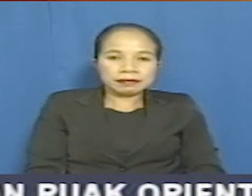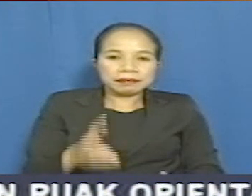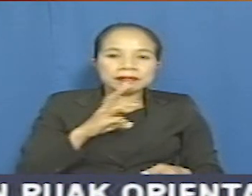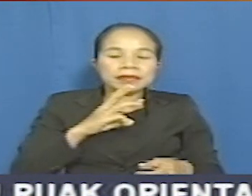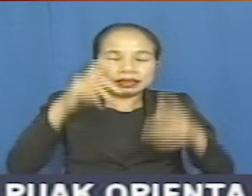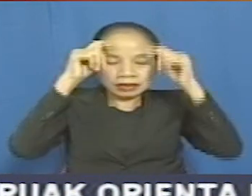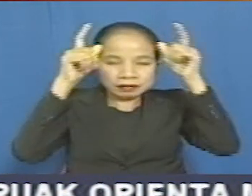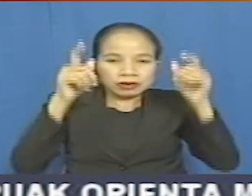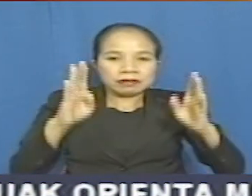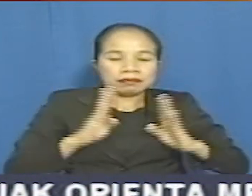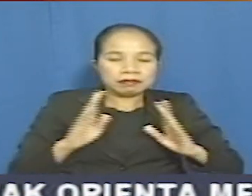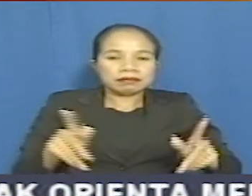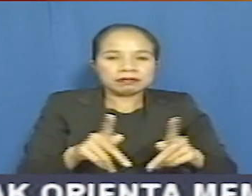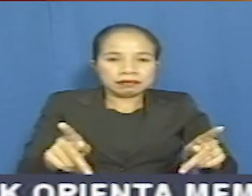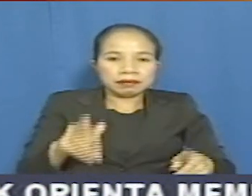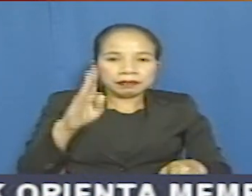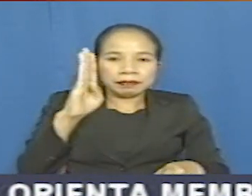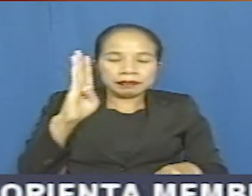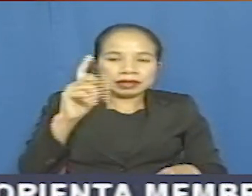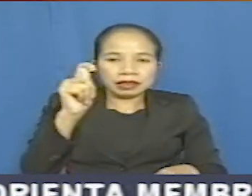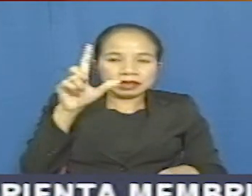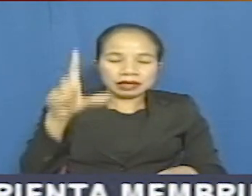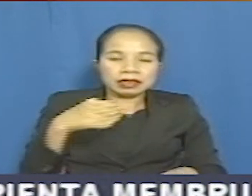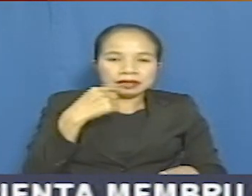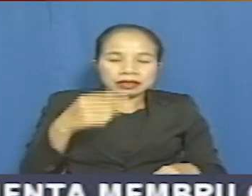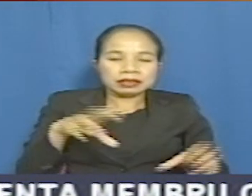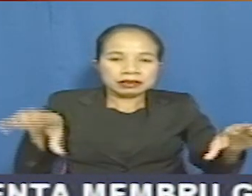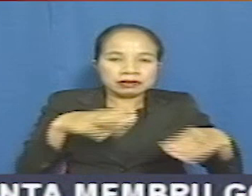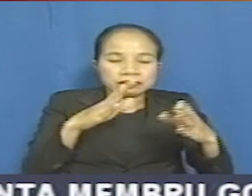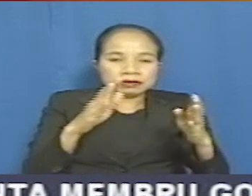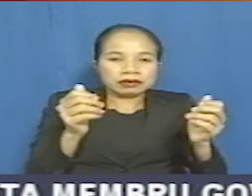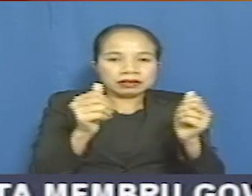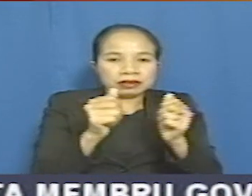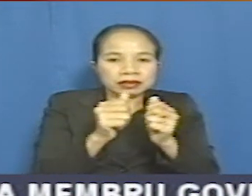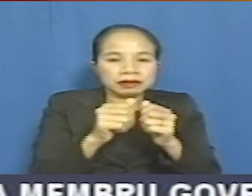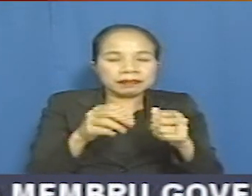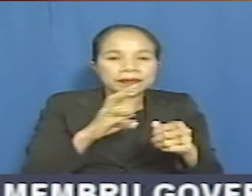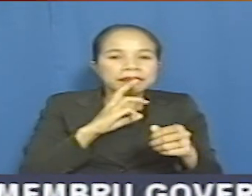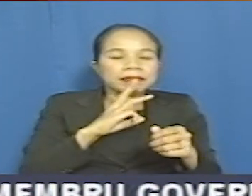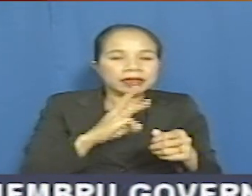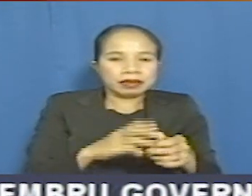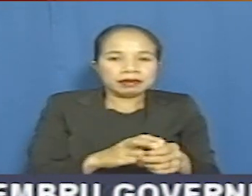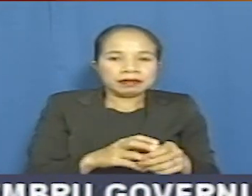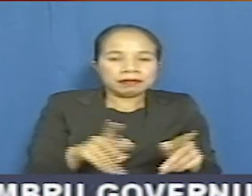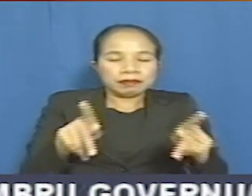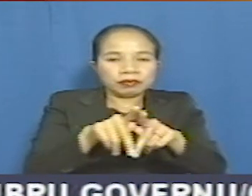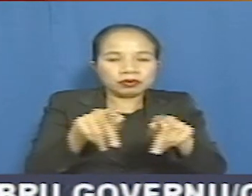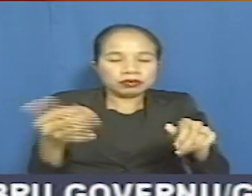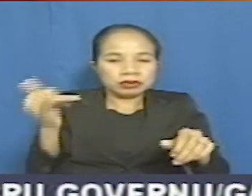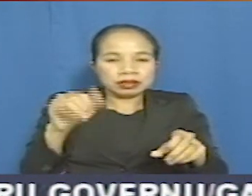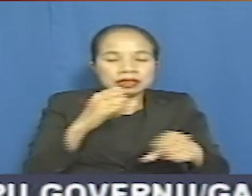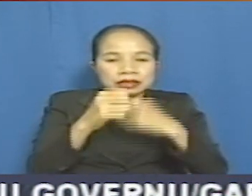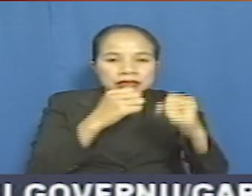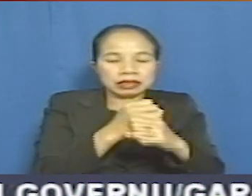Timor Leste, empresa pública BTL, afirma total projeto ba melhoramento sistema B ba posto sira yatina ne